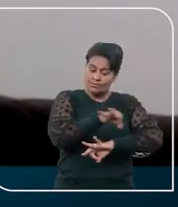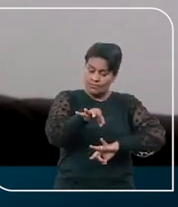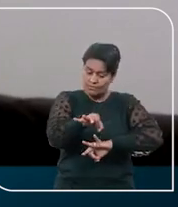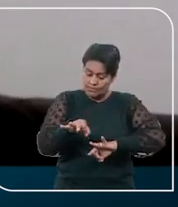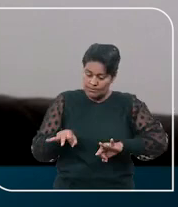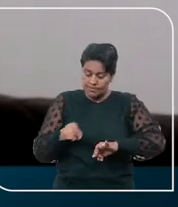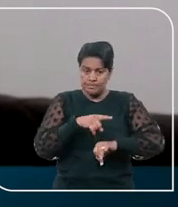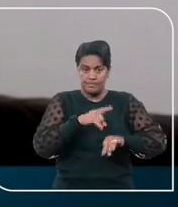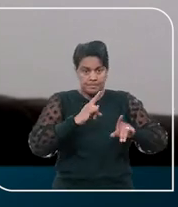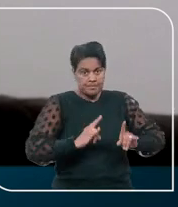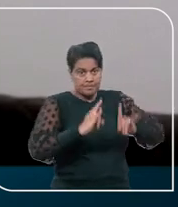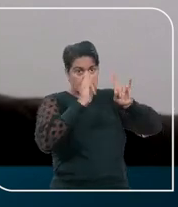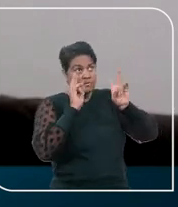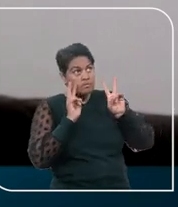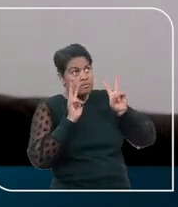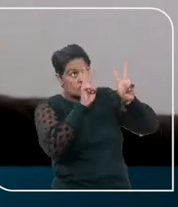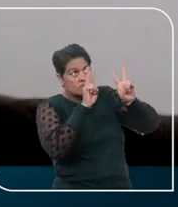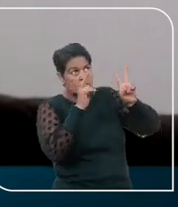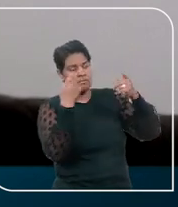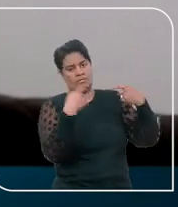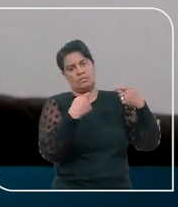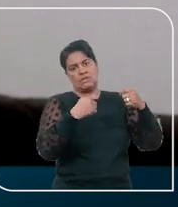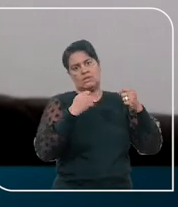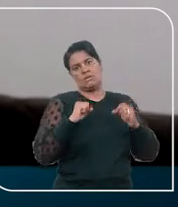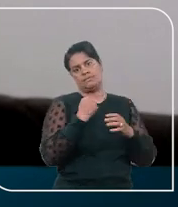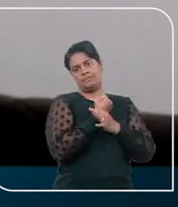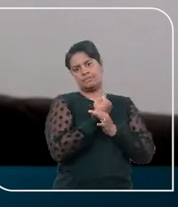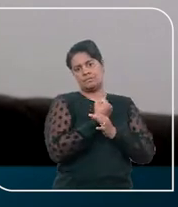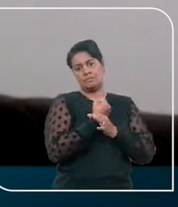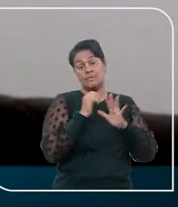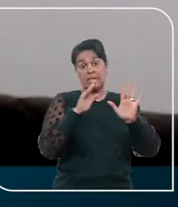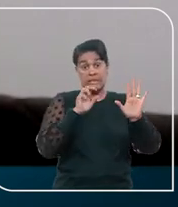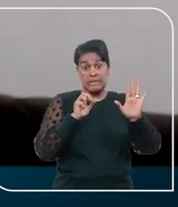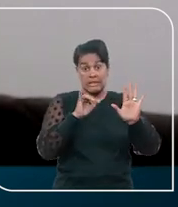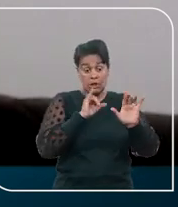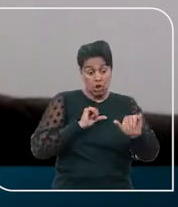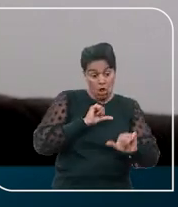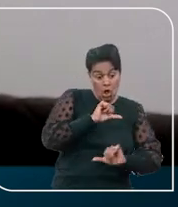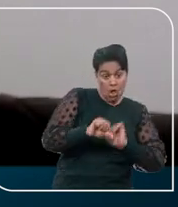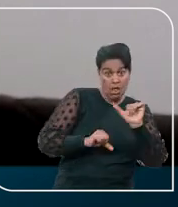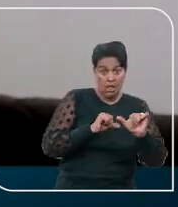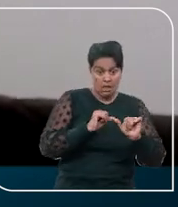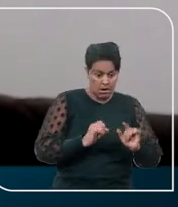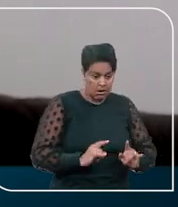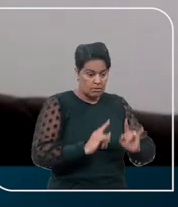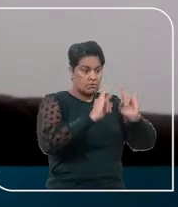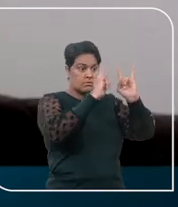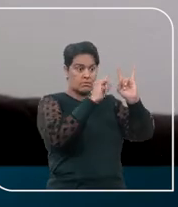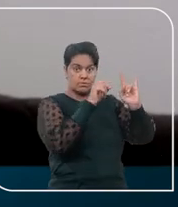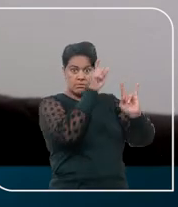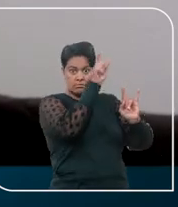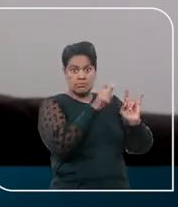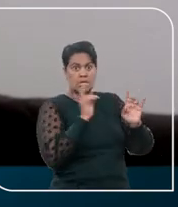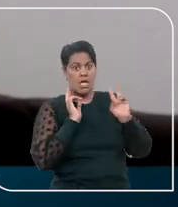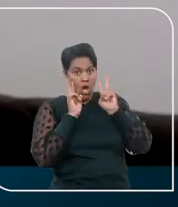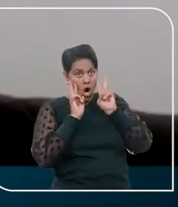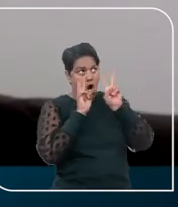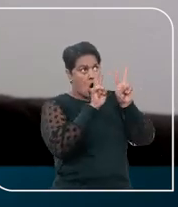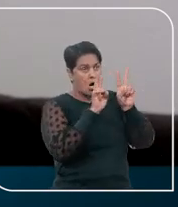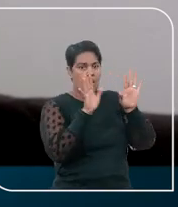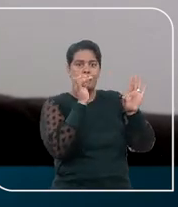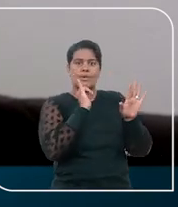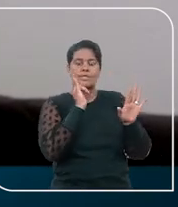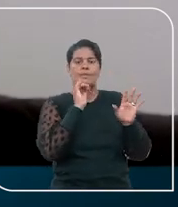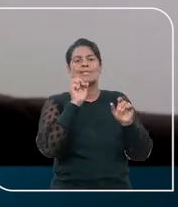ser realmente seguro. Então, qualquer alteração de fachada que venha colocar em risco, como, por exemplo, a abertura de